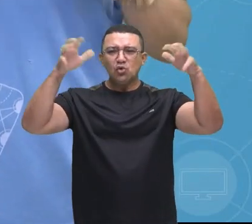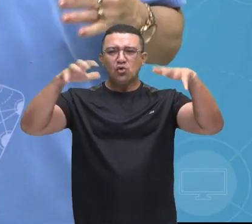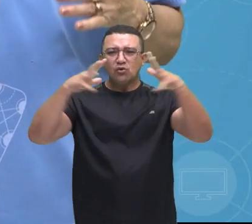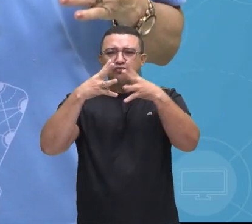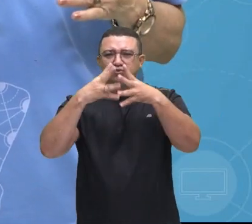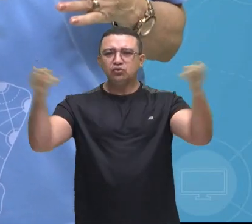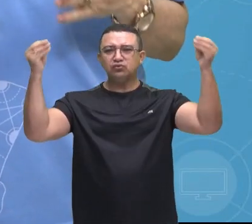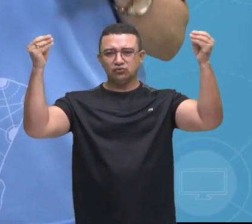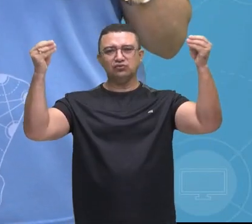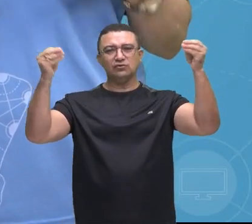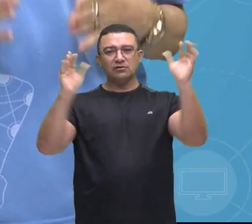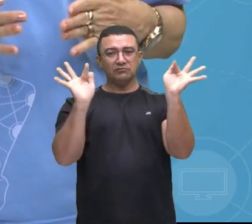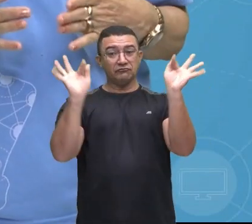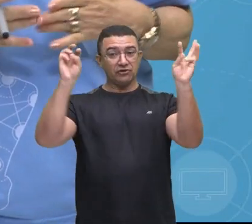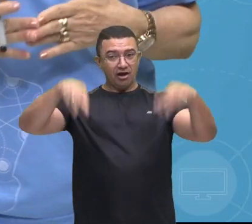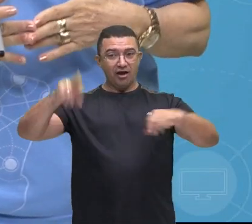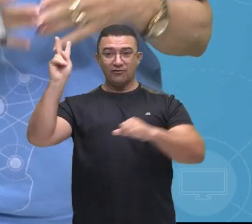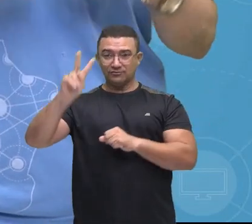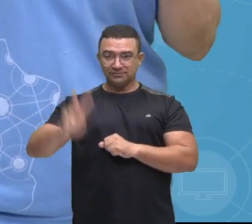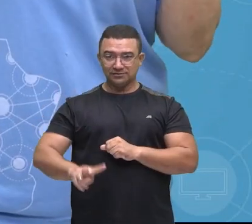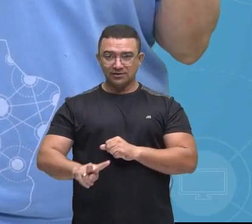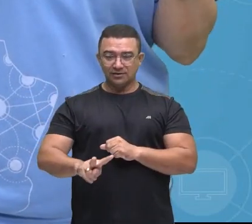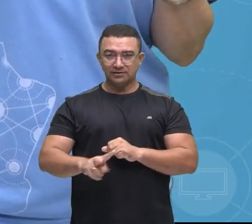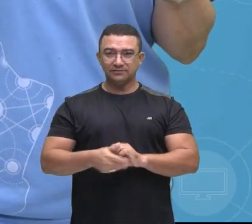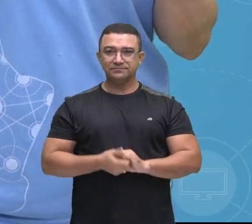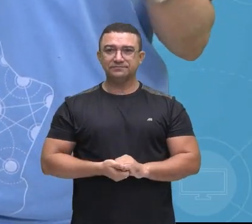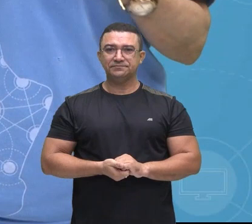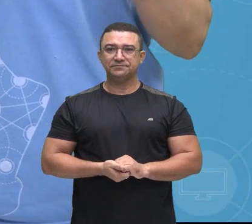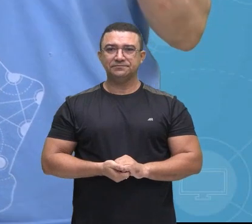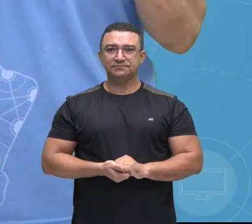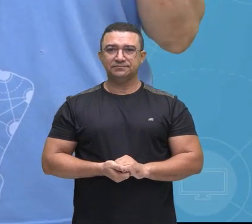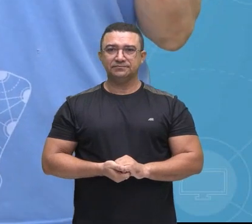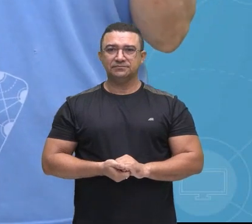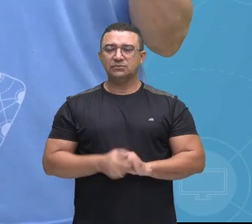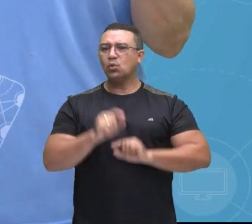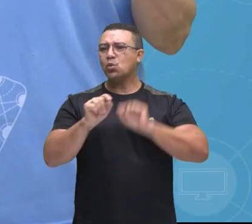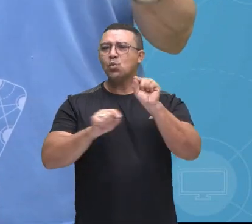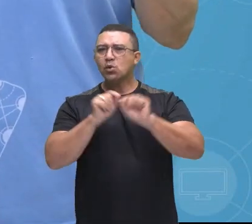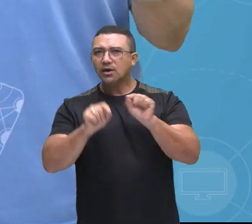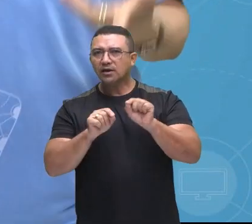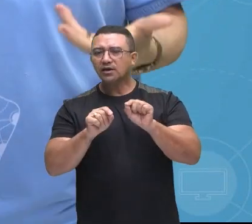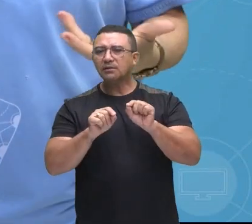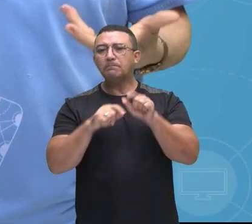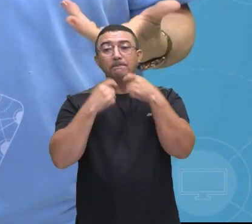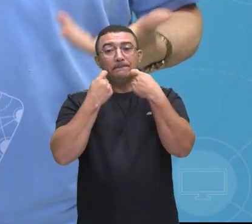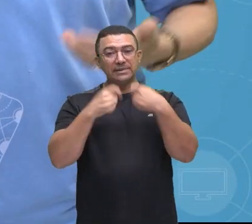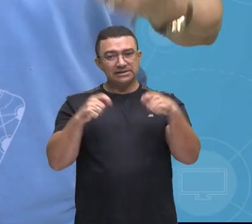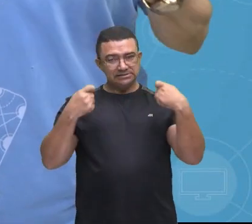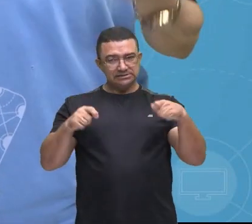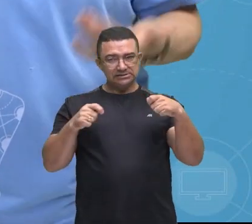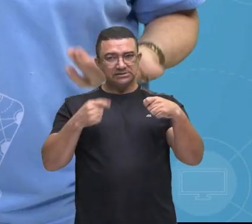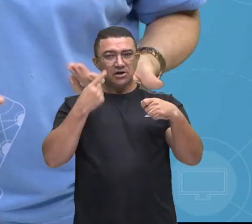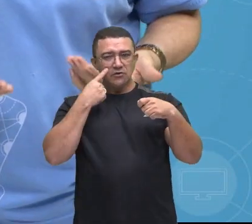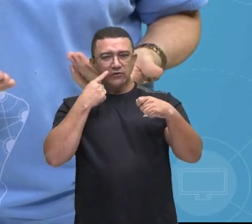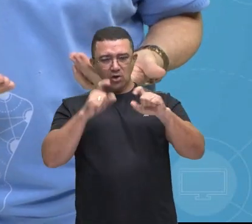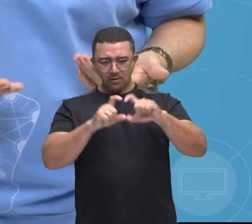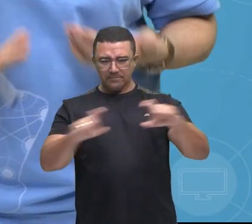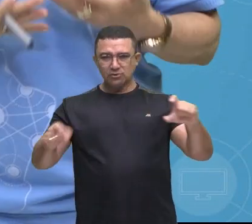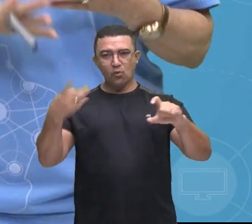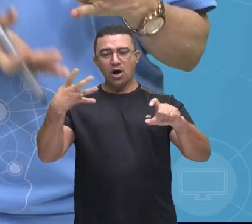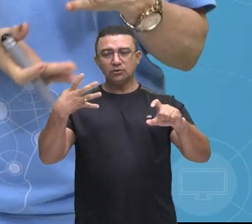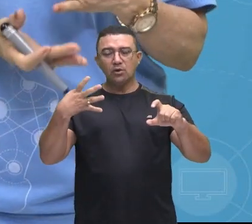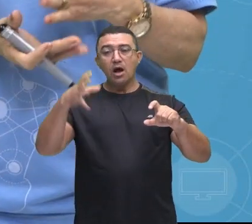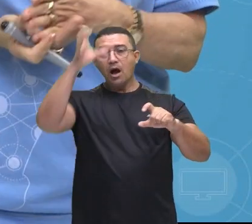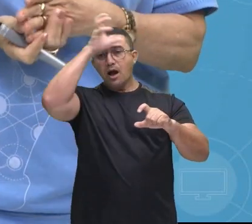conclusão dessa história, correto? Então, o que você deveria ter aprendido aqui, eu espero que você tenha